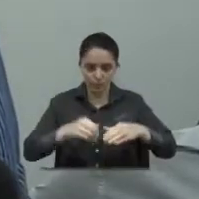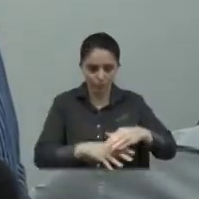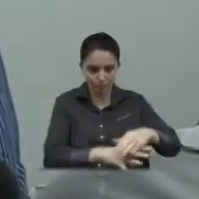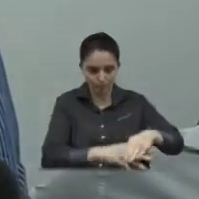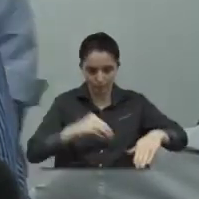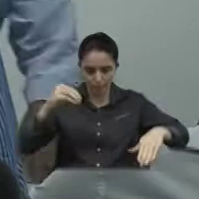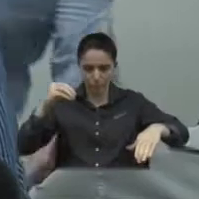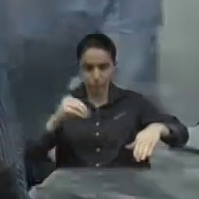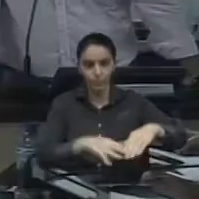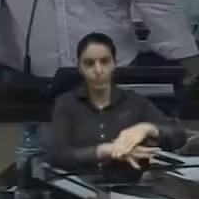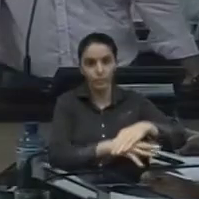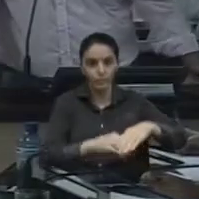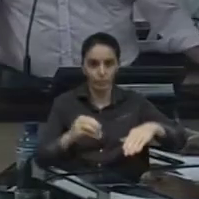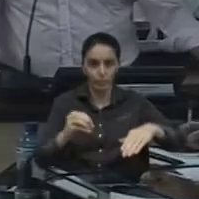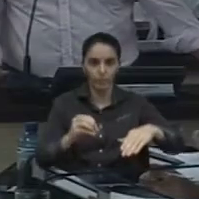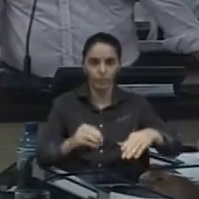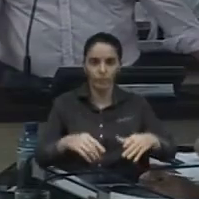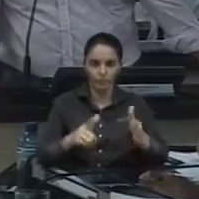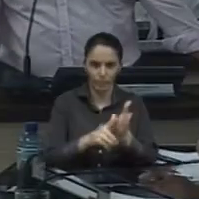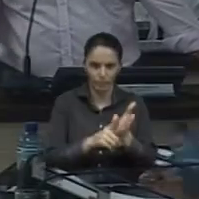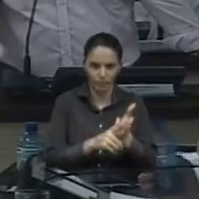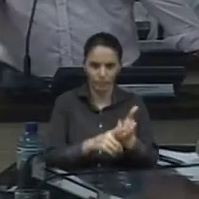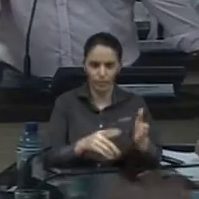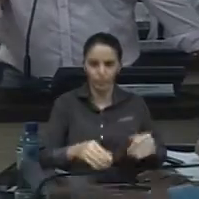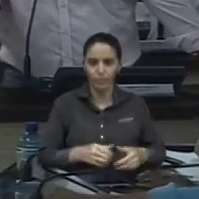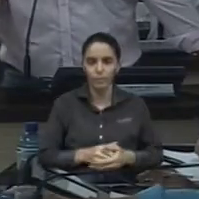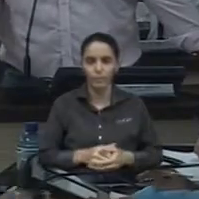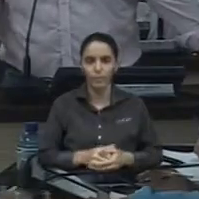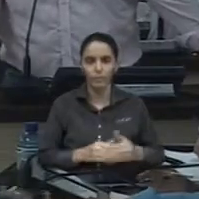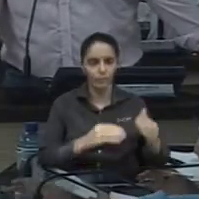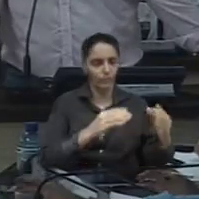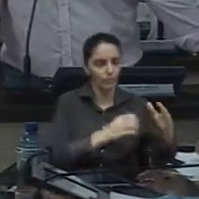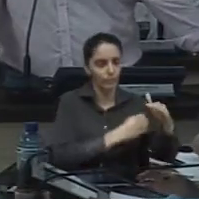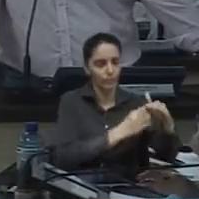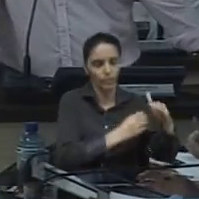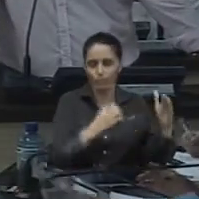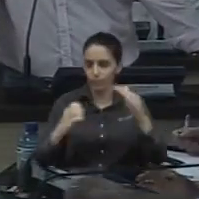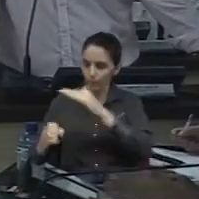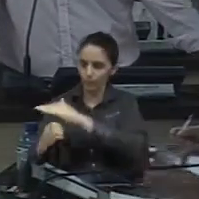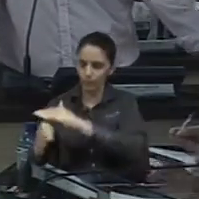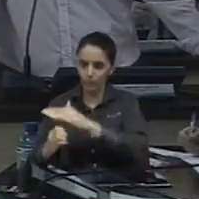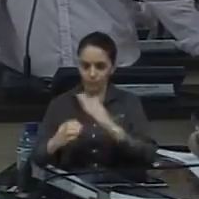Olga Veroni. Tem empresa dos dois lados, no